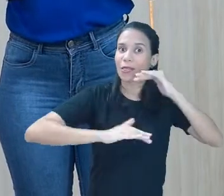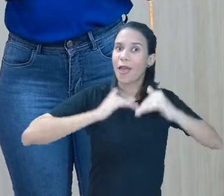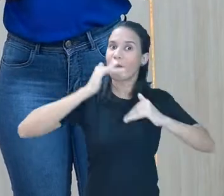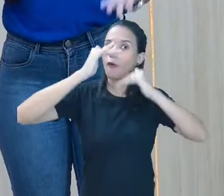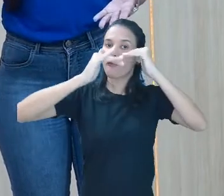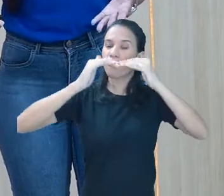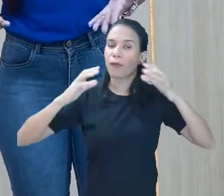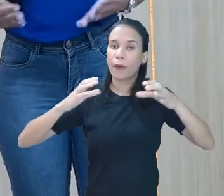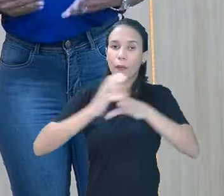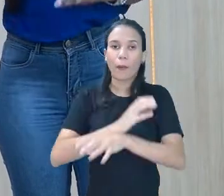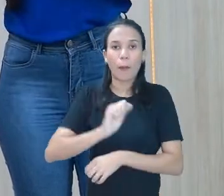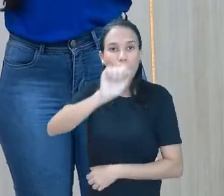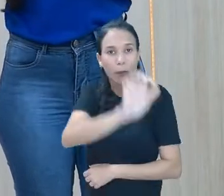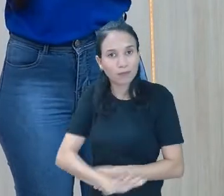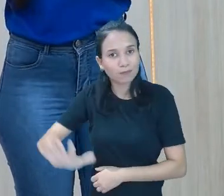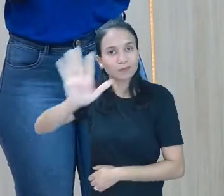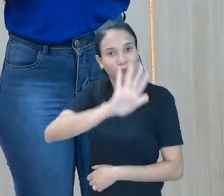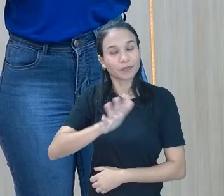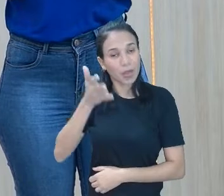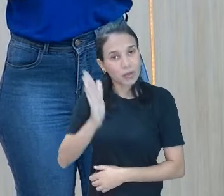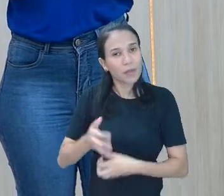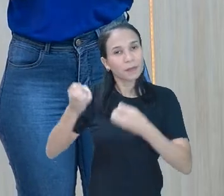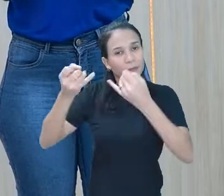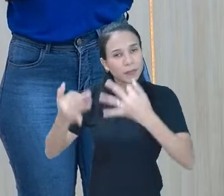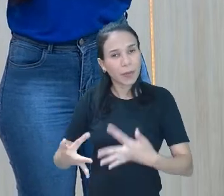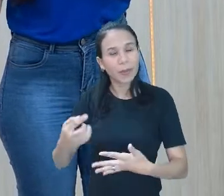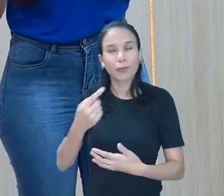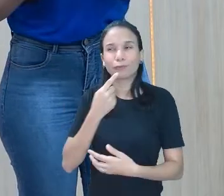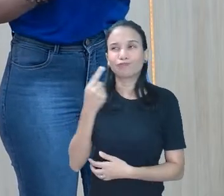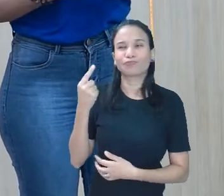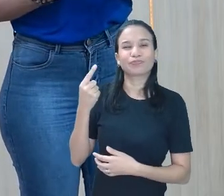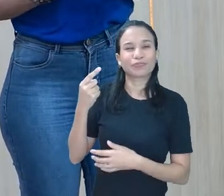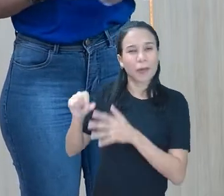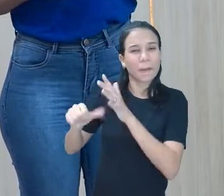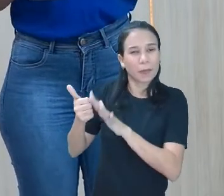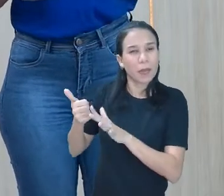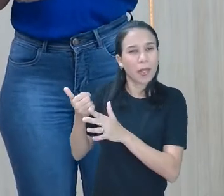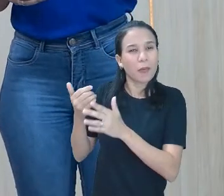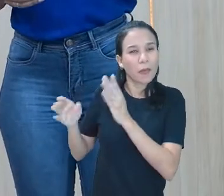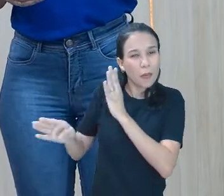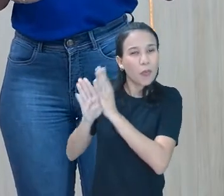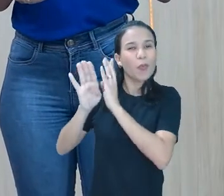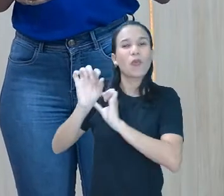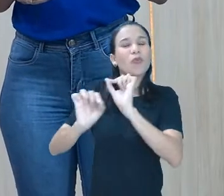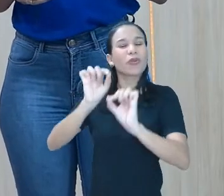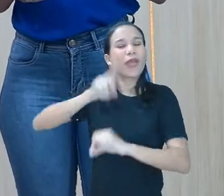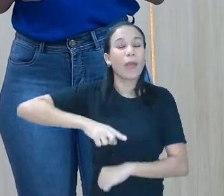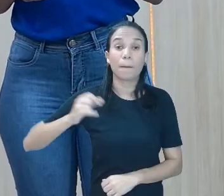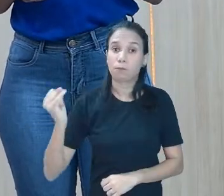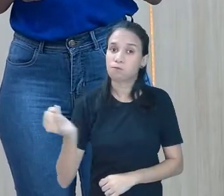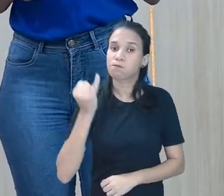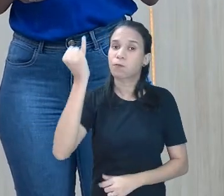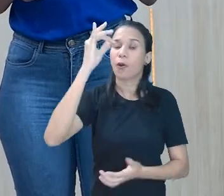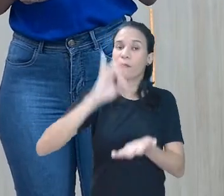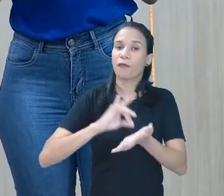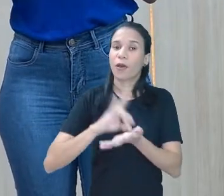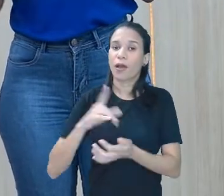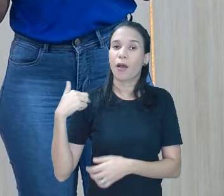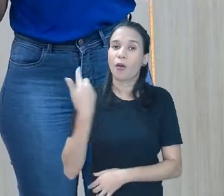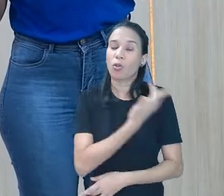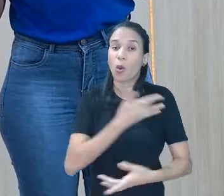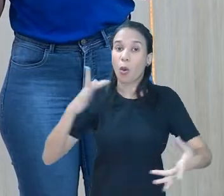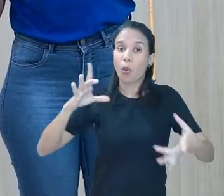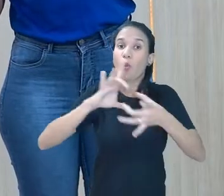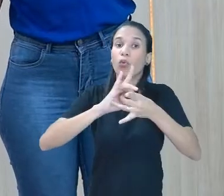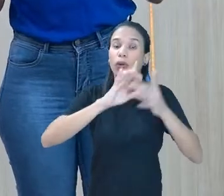de forma integral. Né? Eu venho dizendo, desde o nosso primeiro encontro, o quanto é importante a gente estar